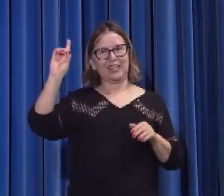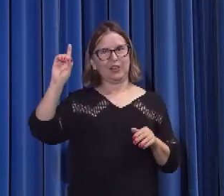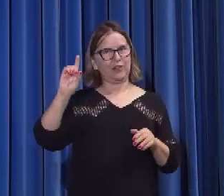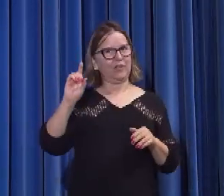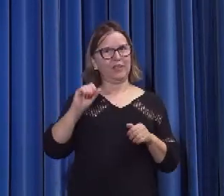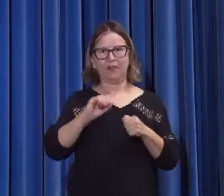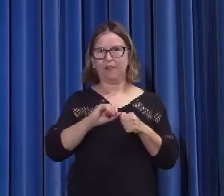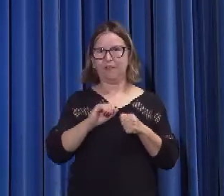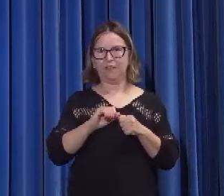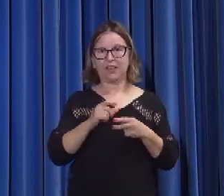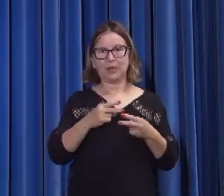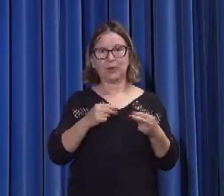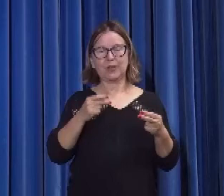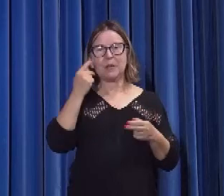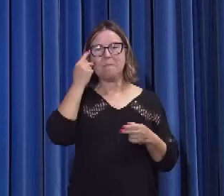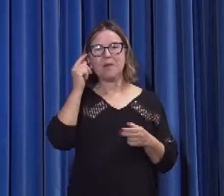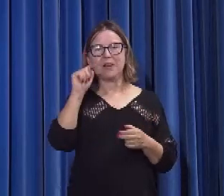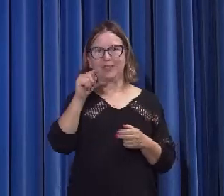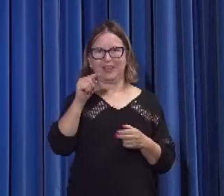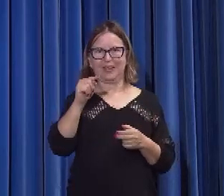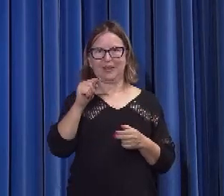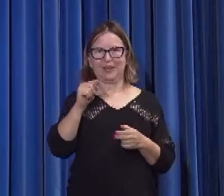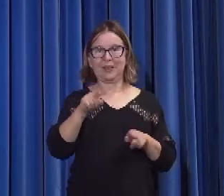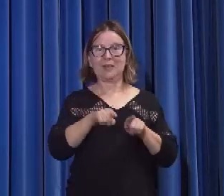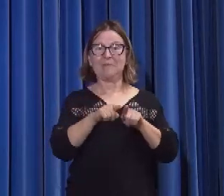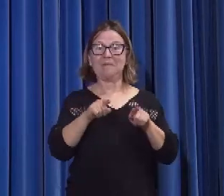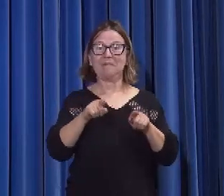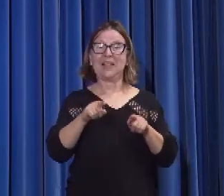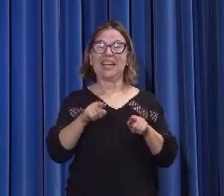coisas por meio de você para a glória dele mesmo.